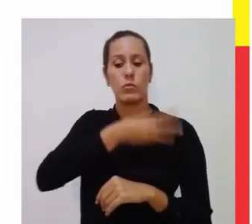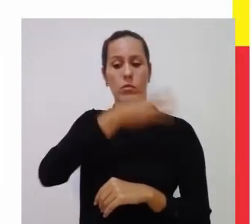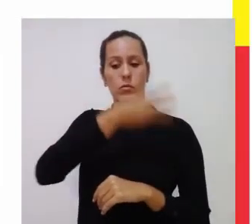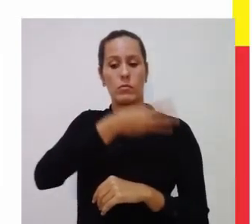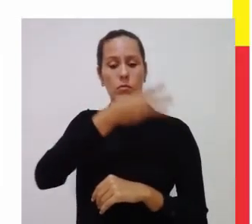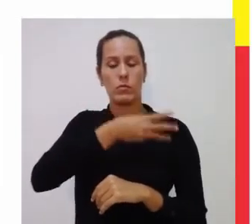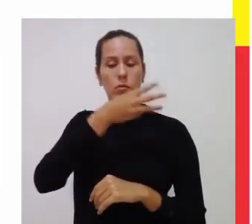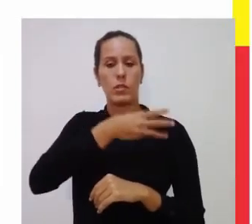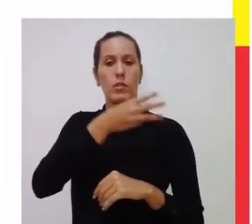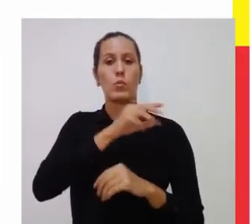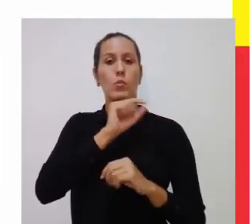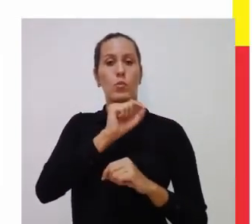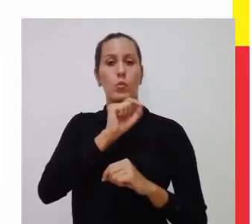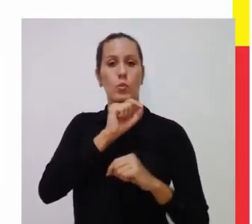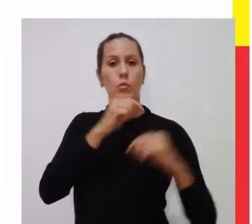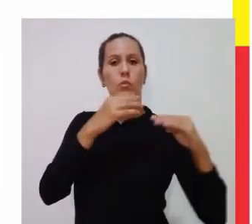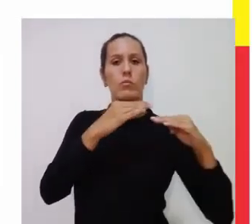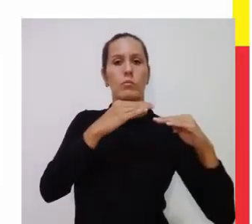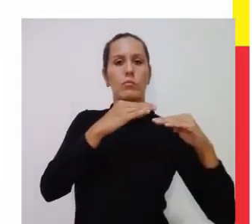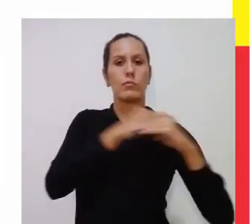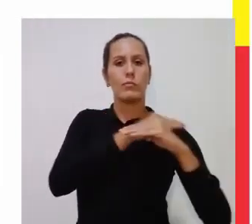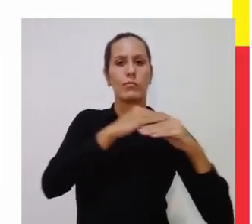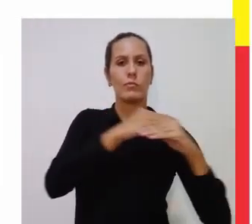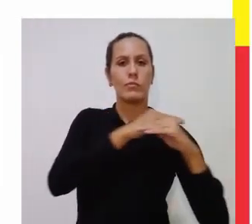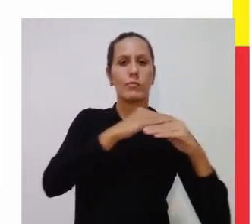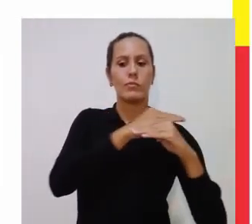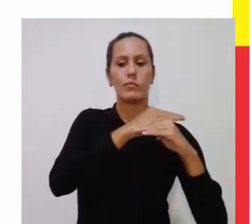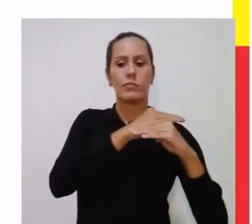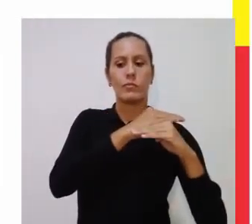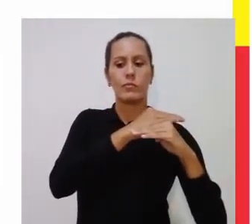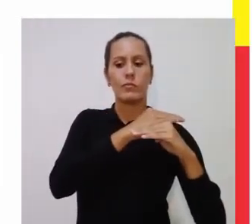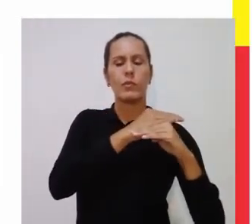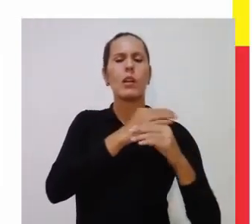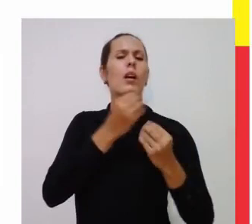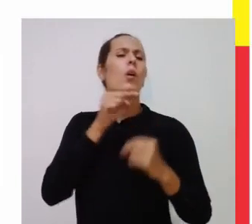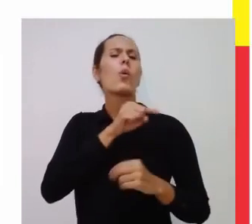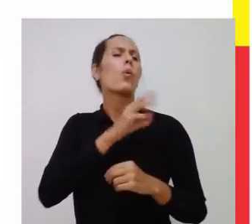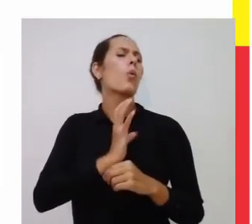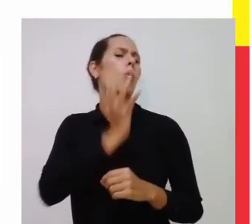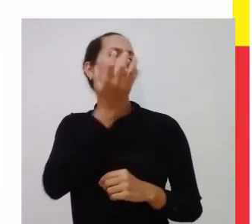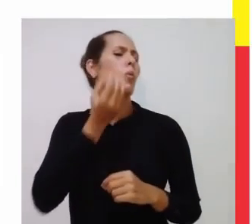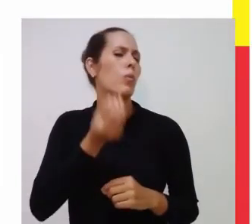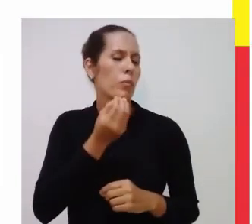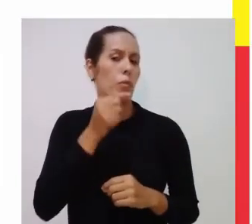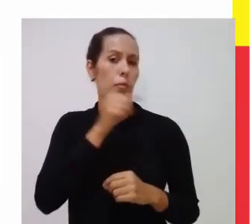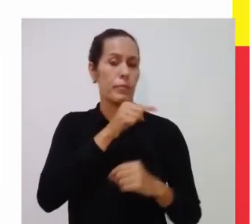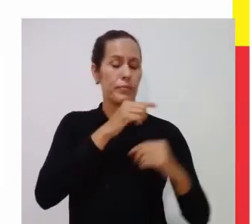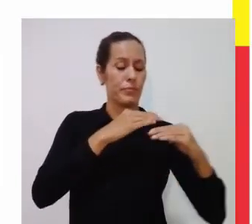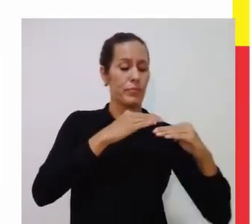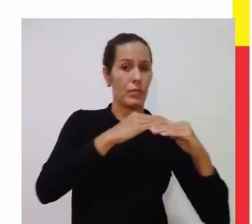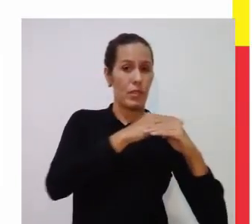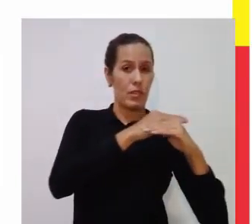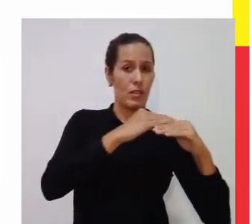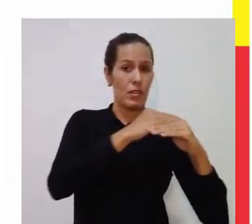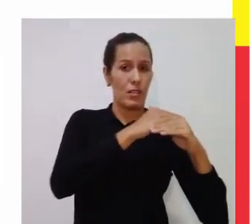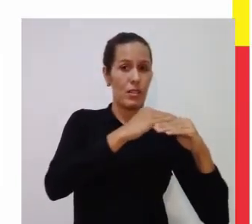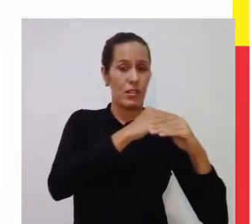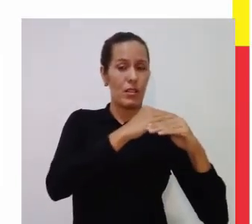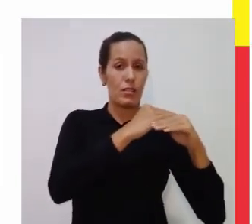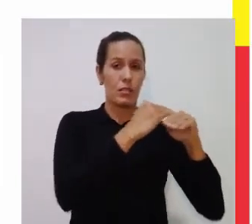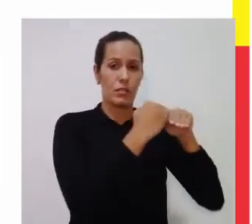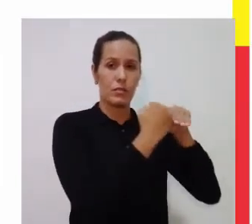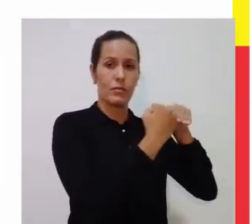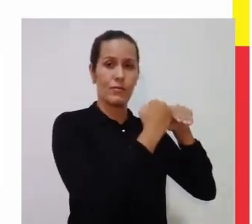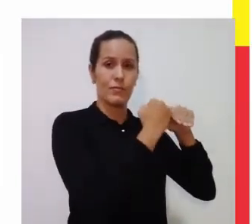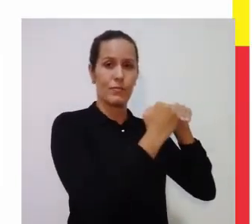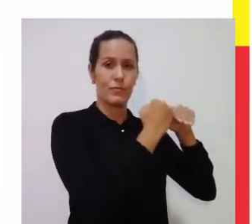Na próxima figura, a gente vai ver o limite transformante. Como é que funciona esses limites transformantes? As placas, elas,